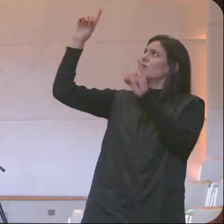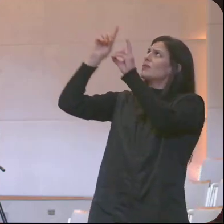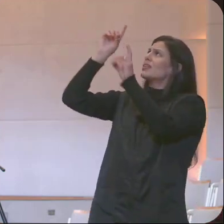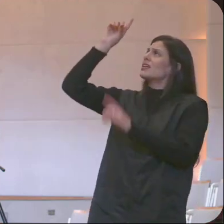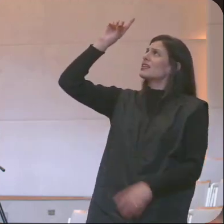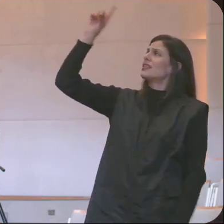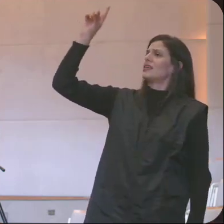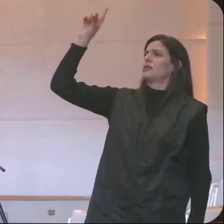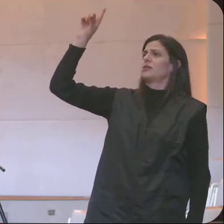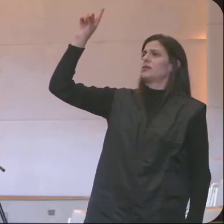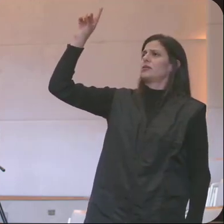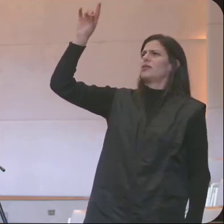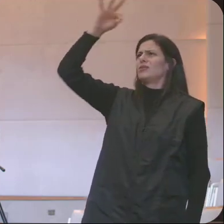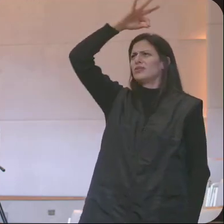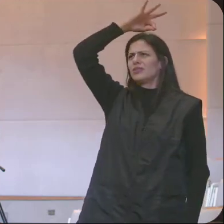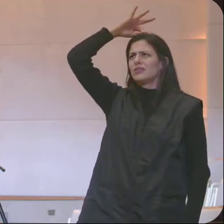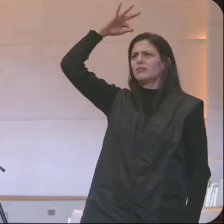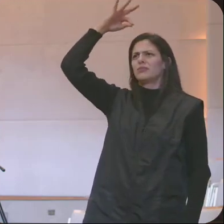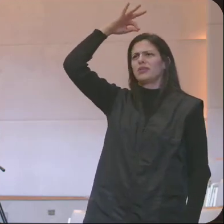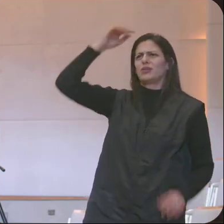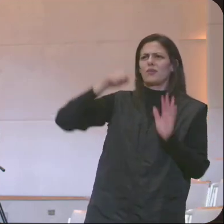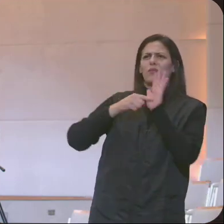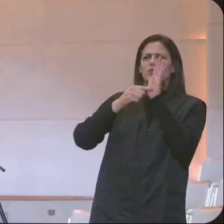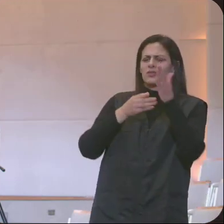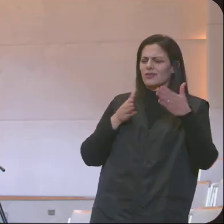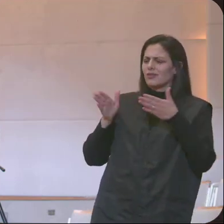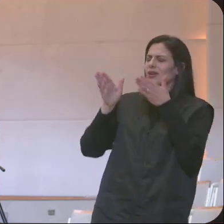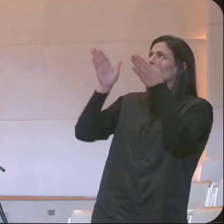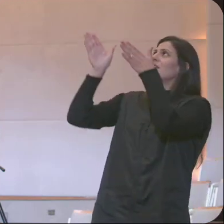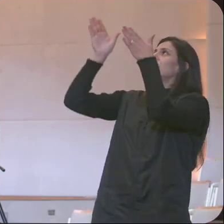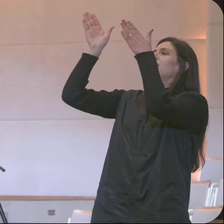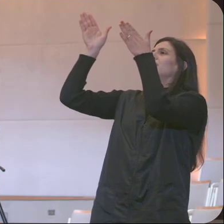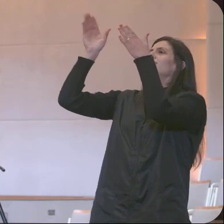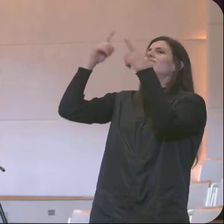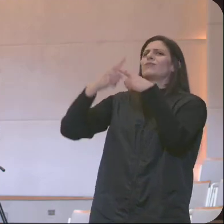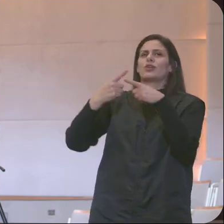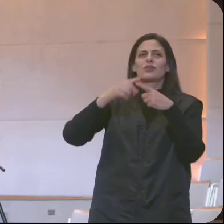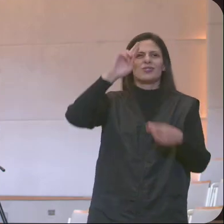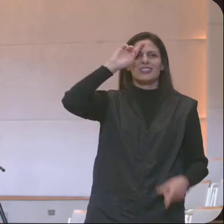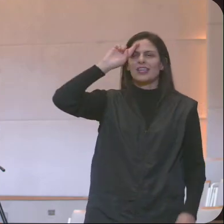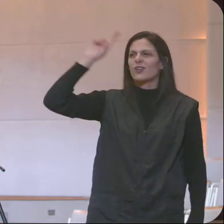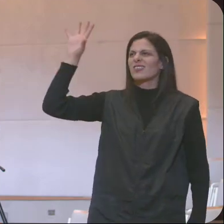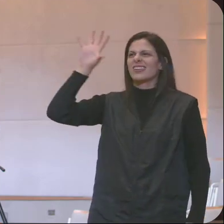sustento, porque o Senhor ama ser buscado por você e por mim.